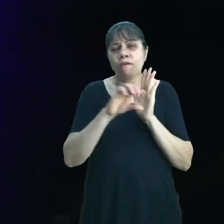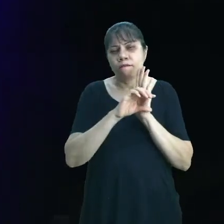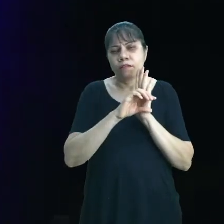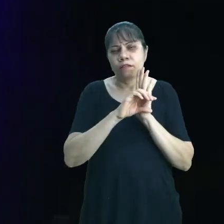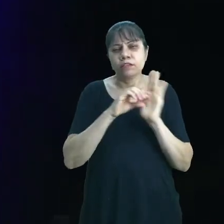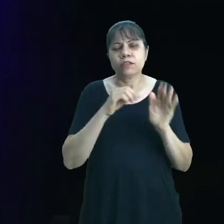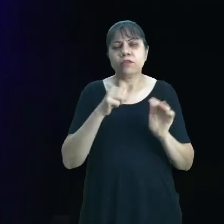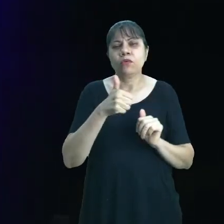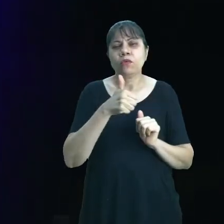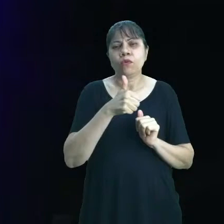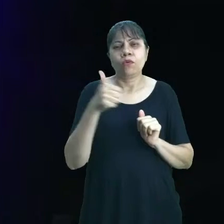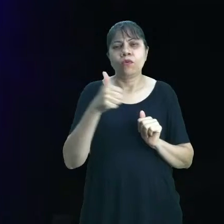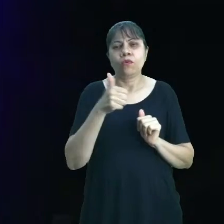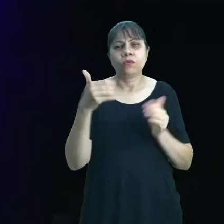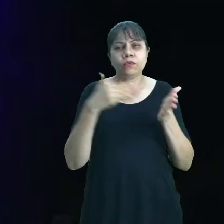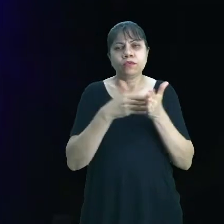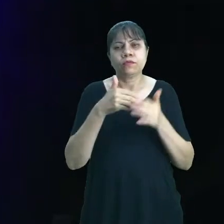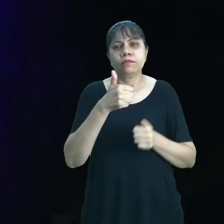diz assim: